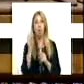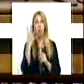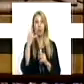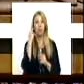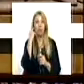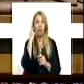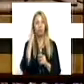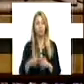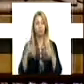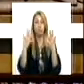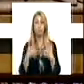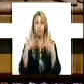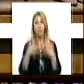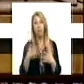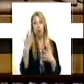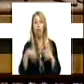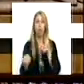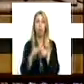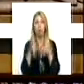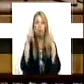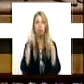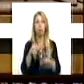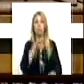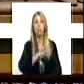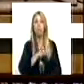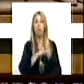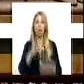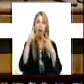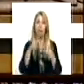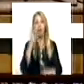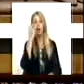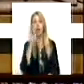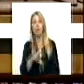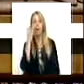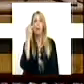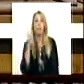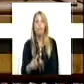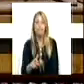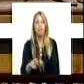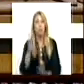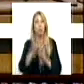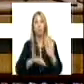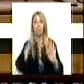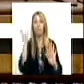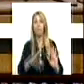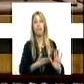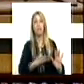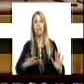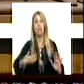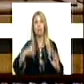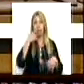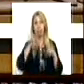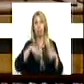com orçamentos e políticas de cortes salariais, cortes nas reformas e nas pensões, precariedade, desemprego,